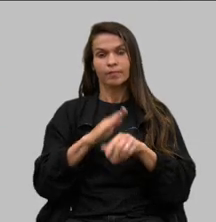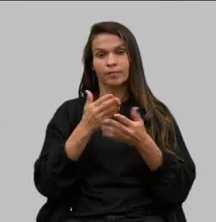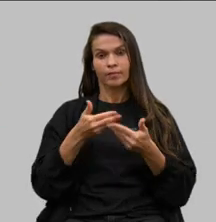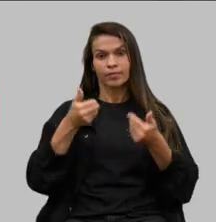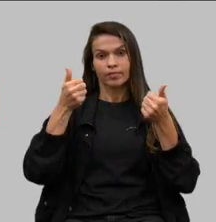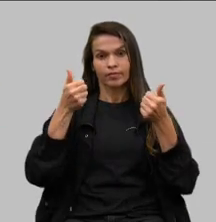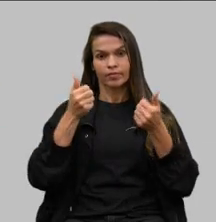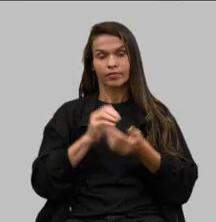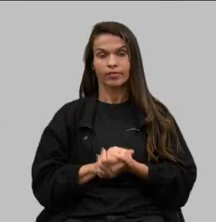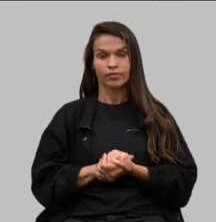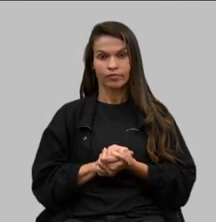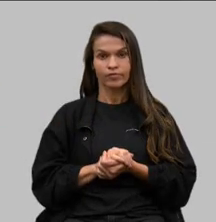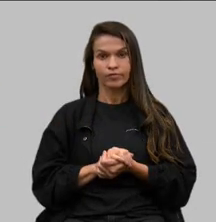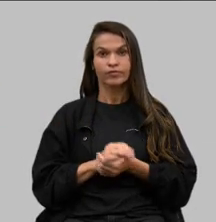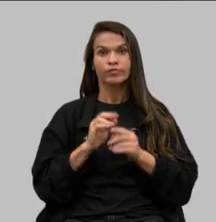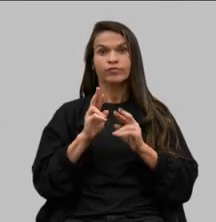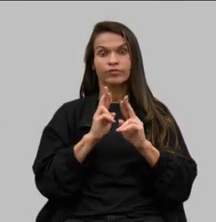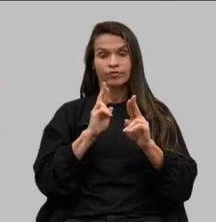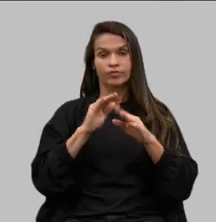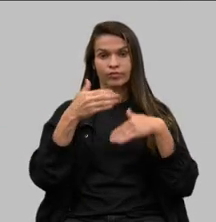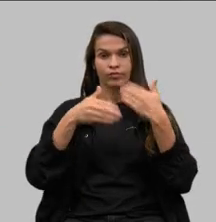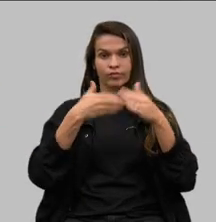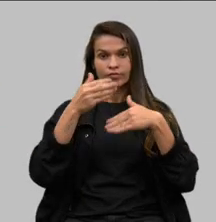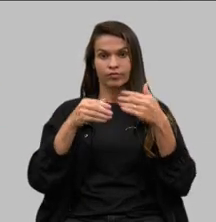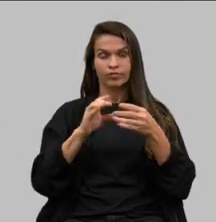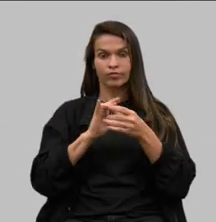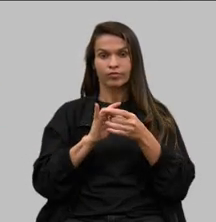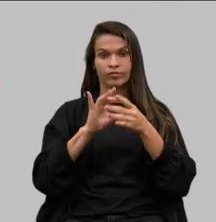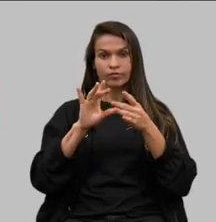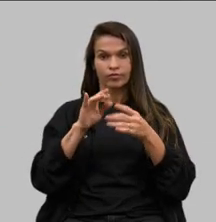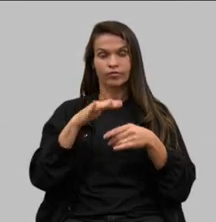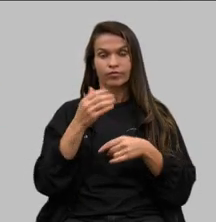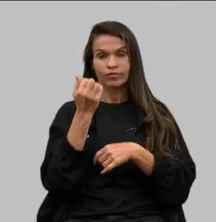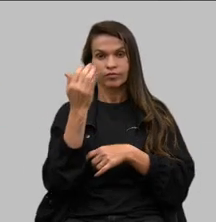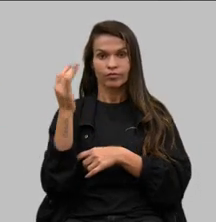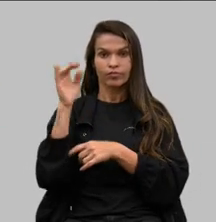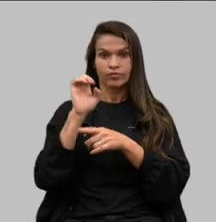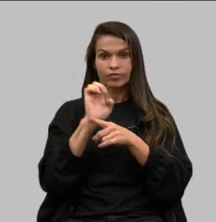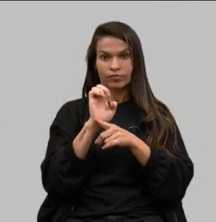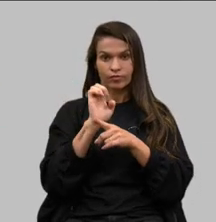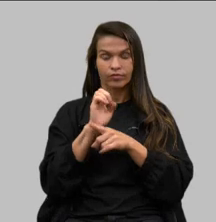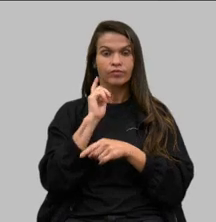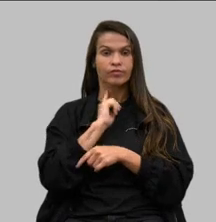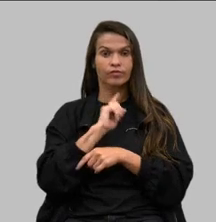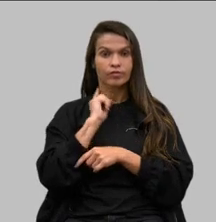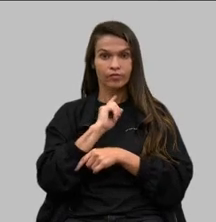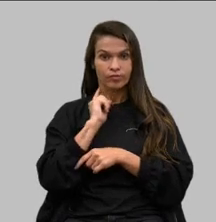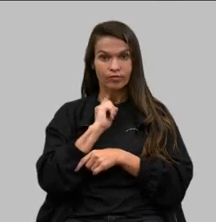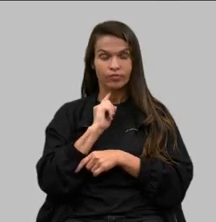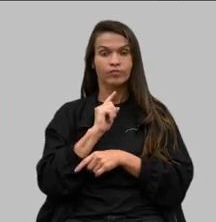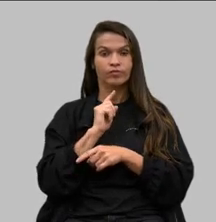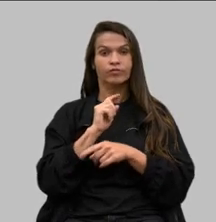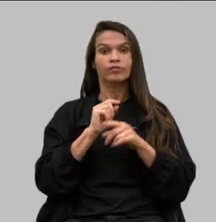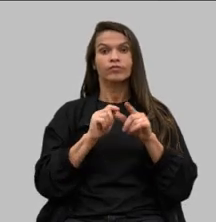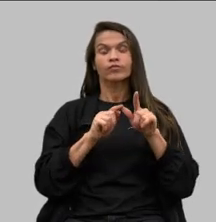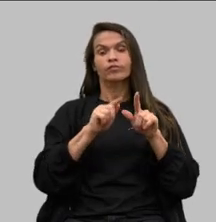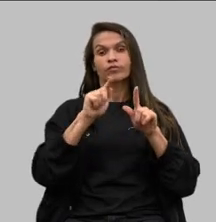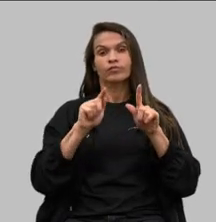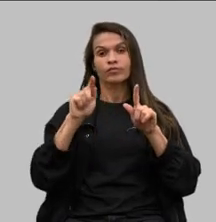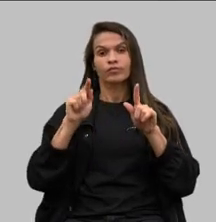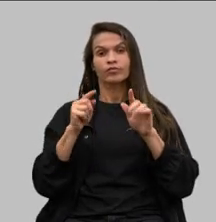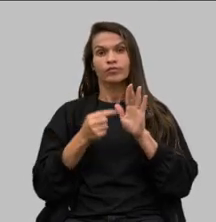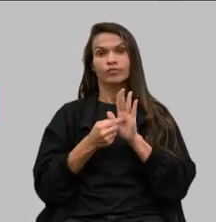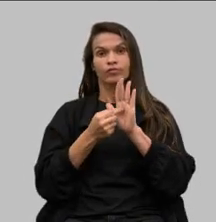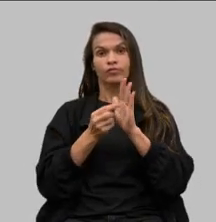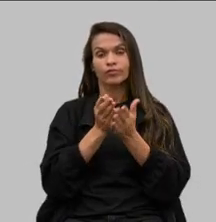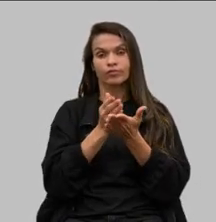efetivos em relação ao desempenho do licenciamento ambiental no estado de Minas Gerais esse fic apresenta e dividido